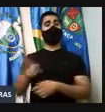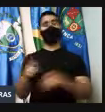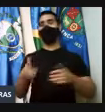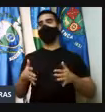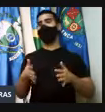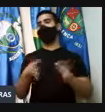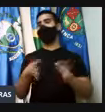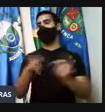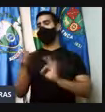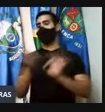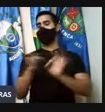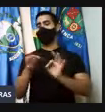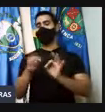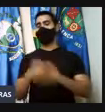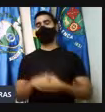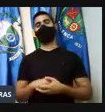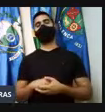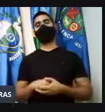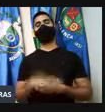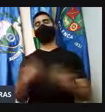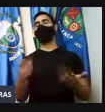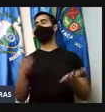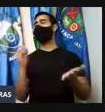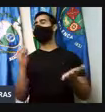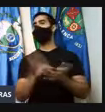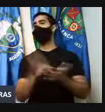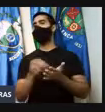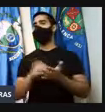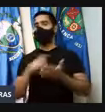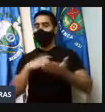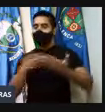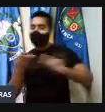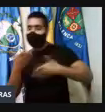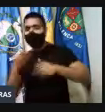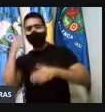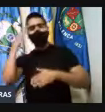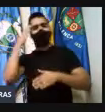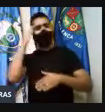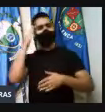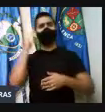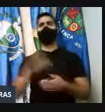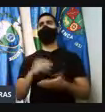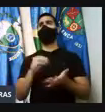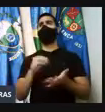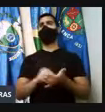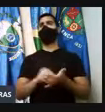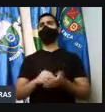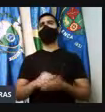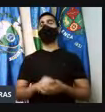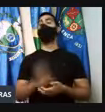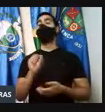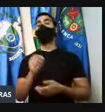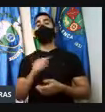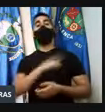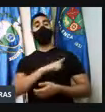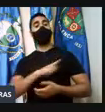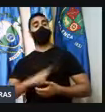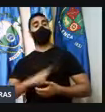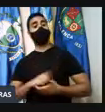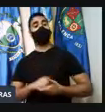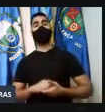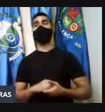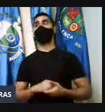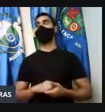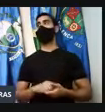projeto. Você vê a falta de articulação, de entendimento, né, entre o governo e